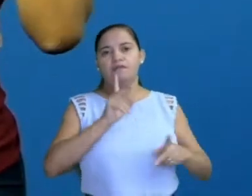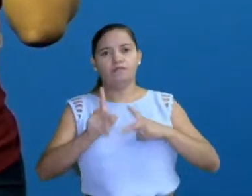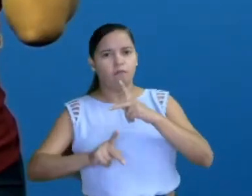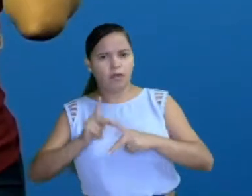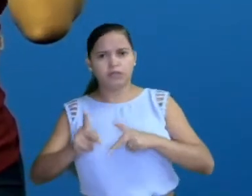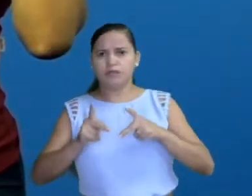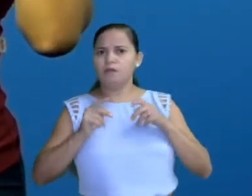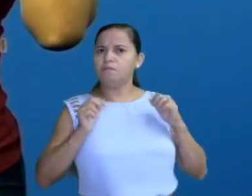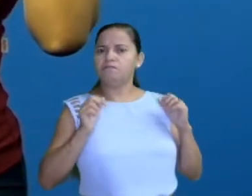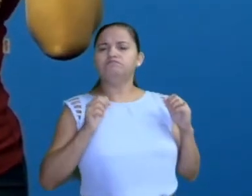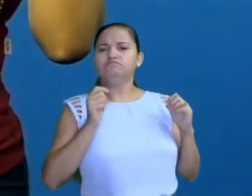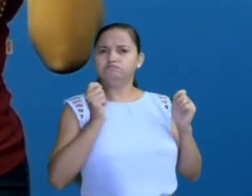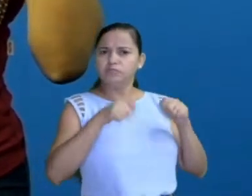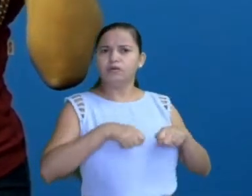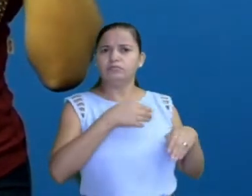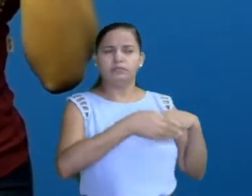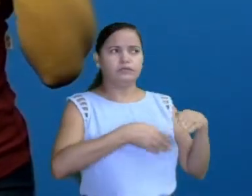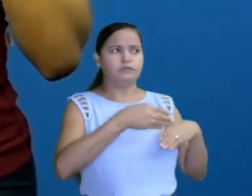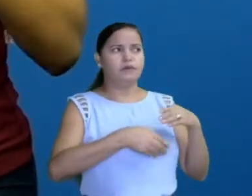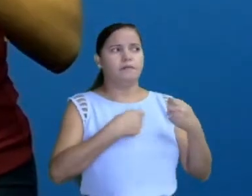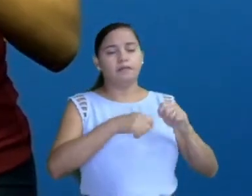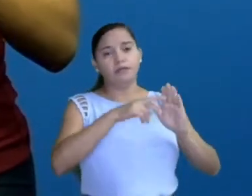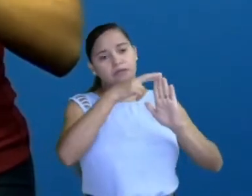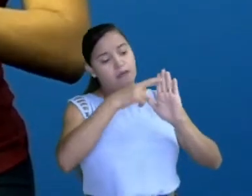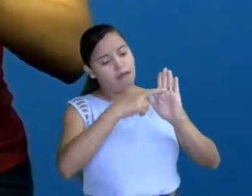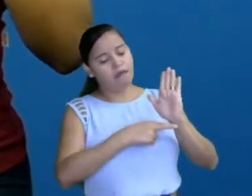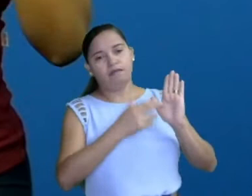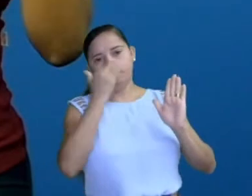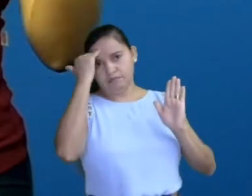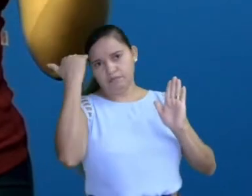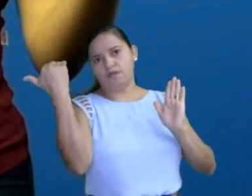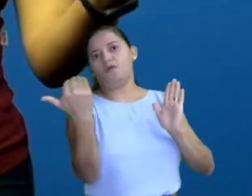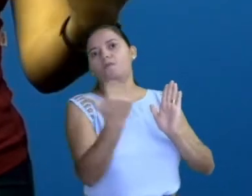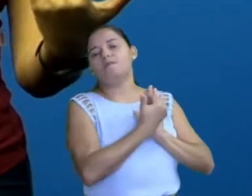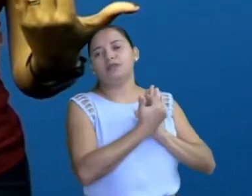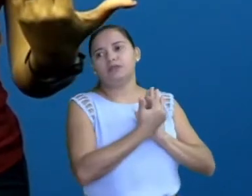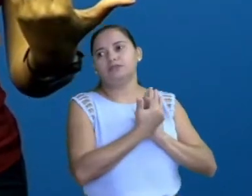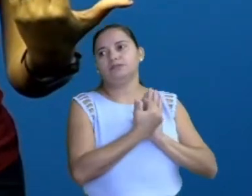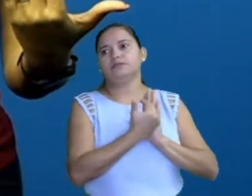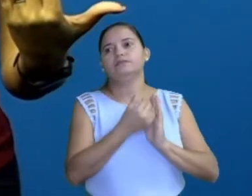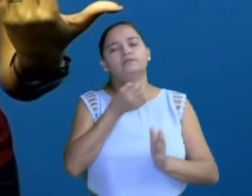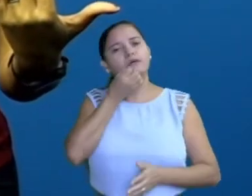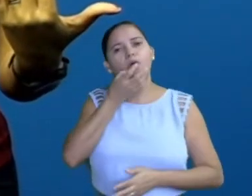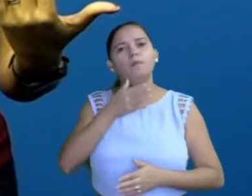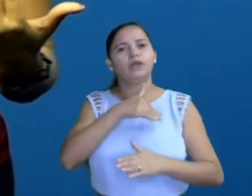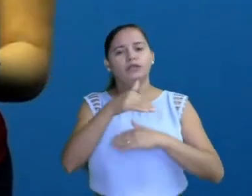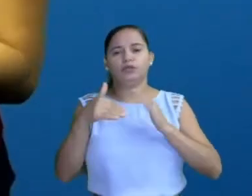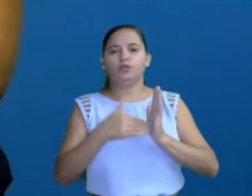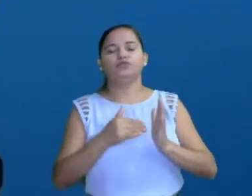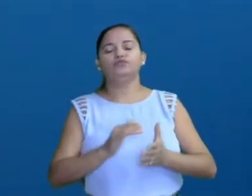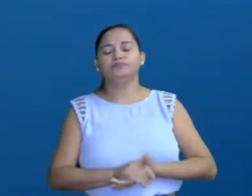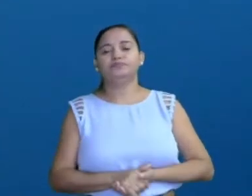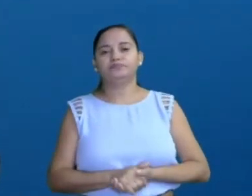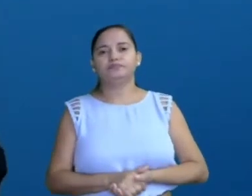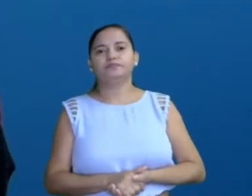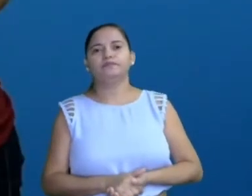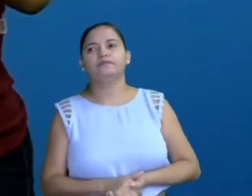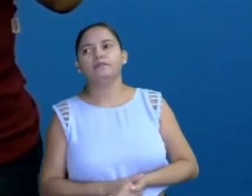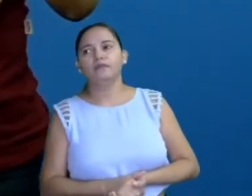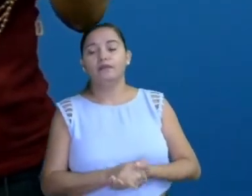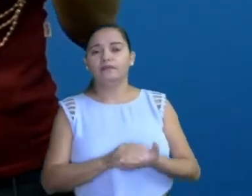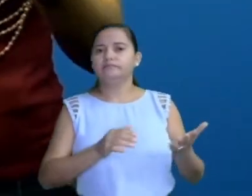população, mas precisa de algumas regras a ser seguidas para o bem-estar de todo mundo, tá bom? Para as